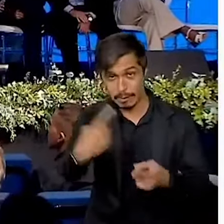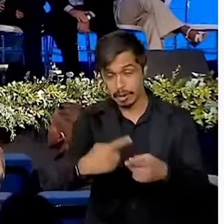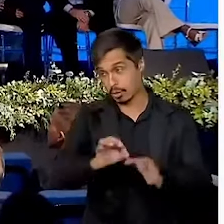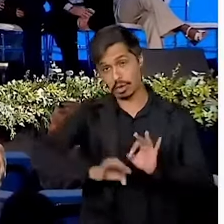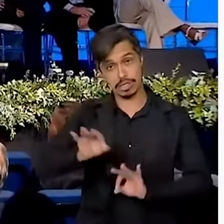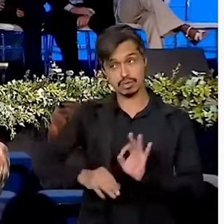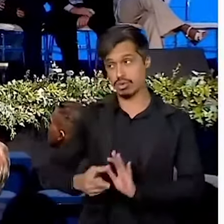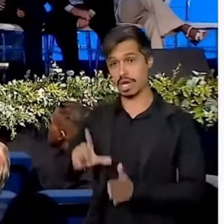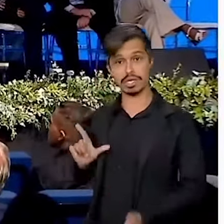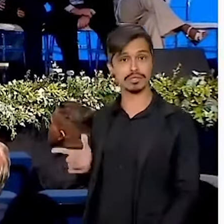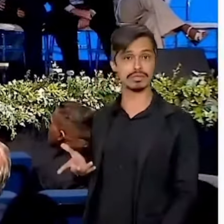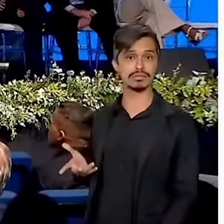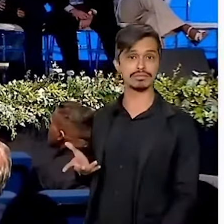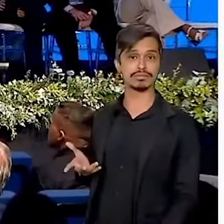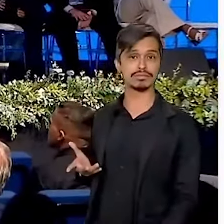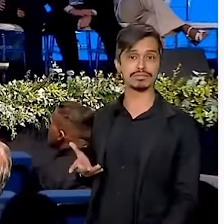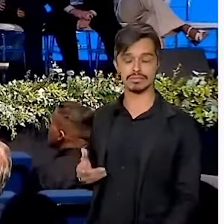aqui.